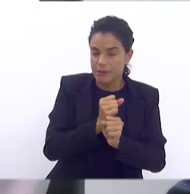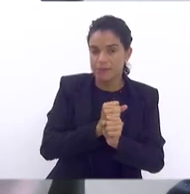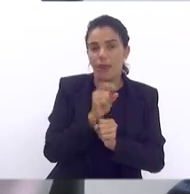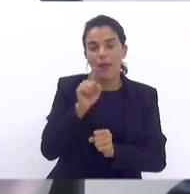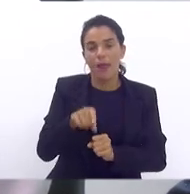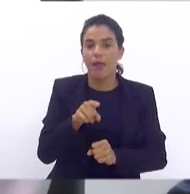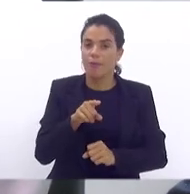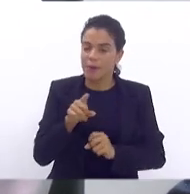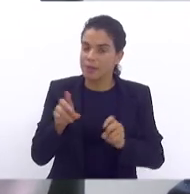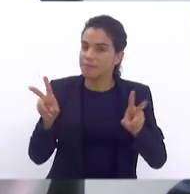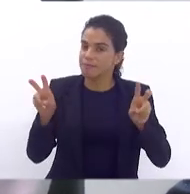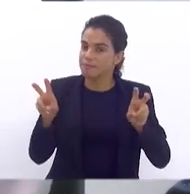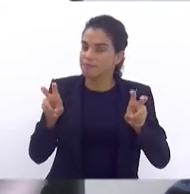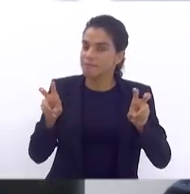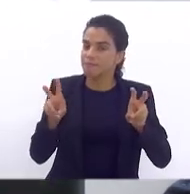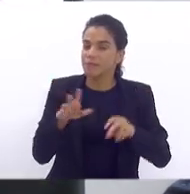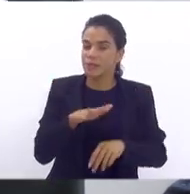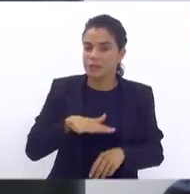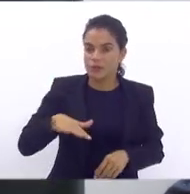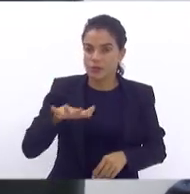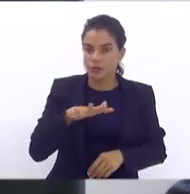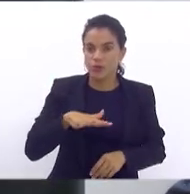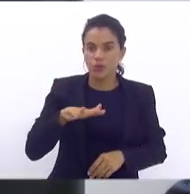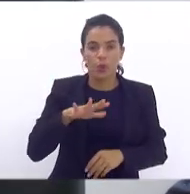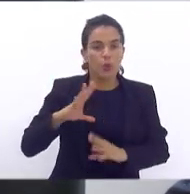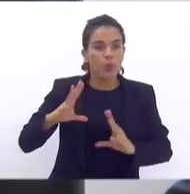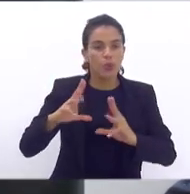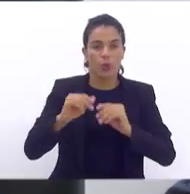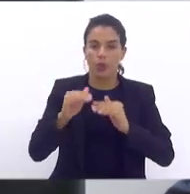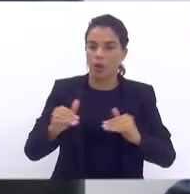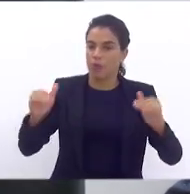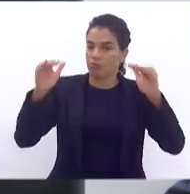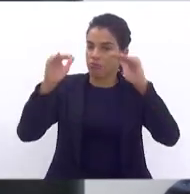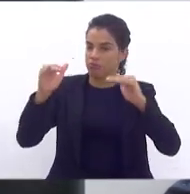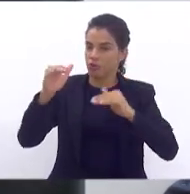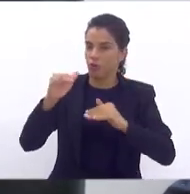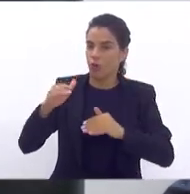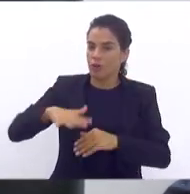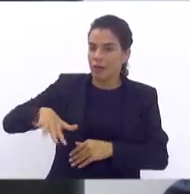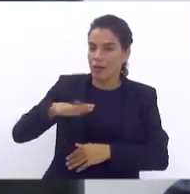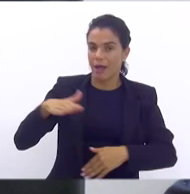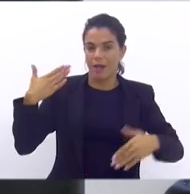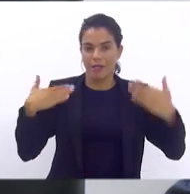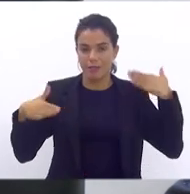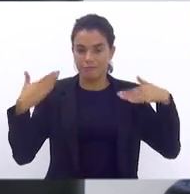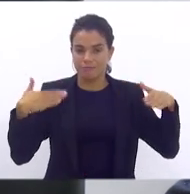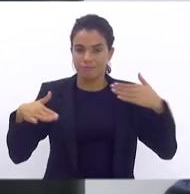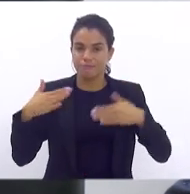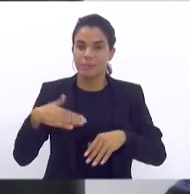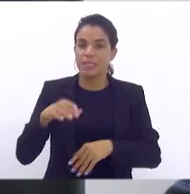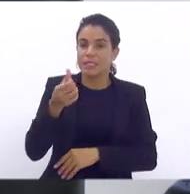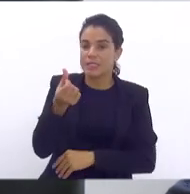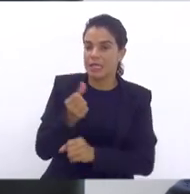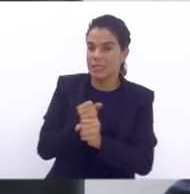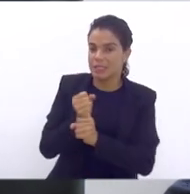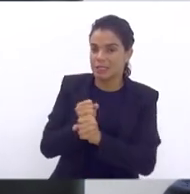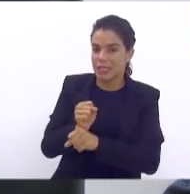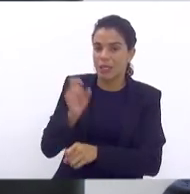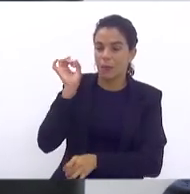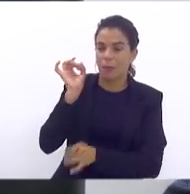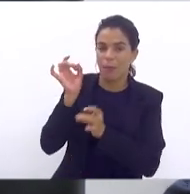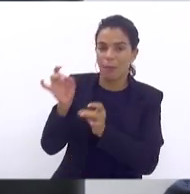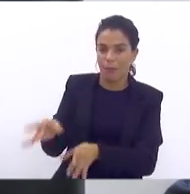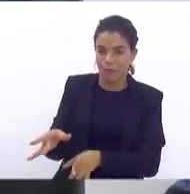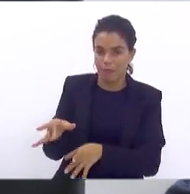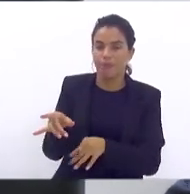fato que é um fato que todas as autoridades marítimas tiveram conhecimento. Que esse navio já estava há 6 anos parado, que a âncora dele, com o